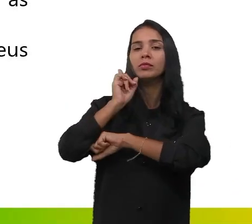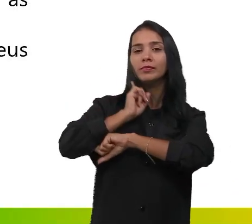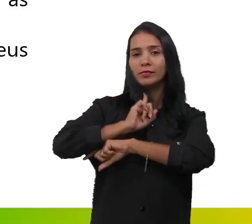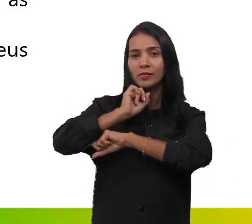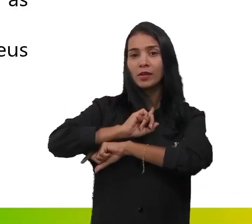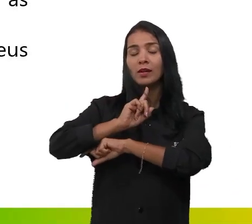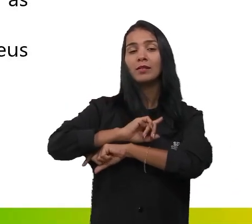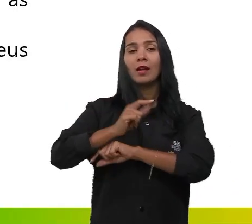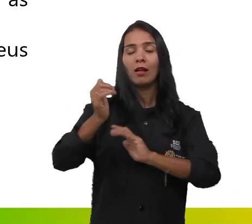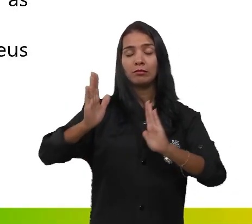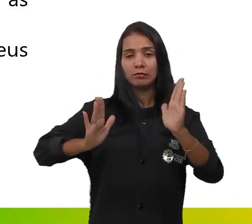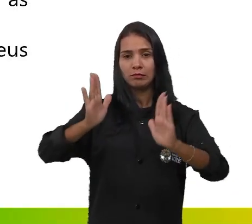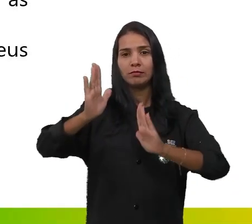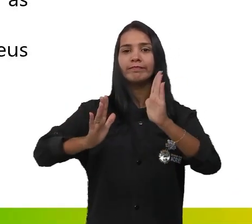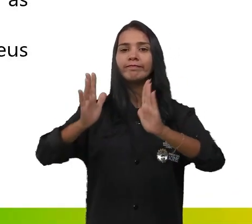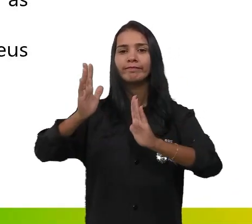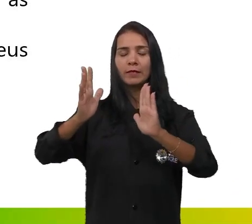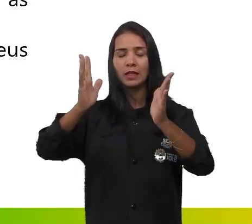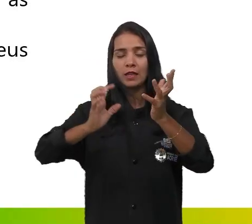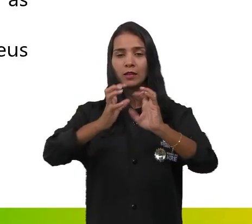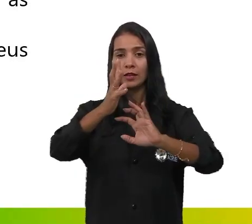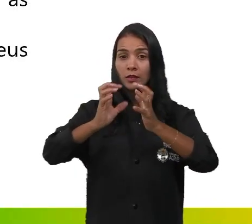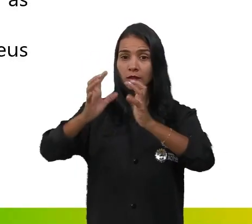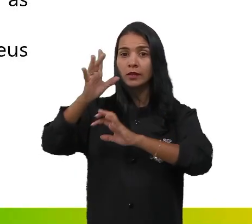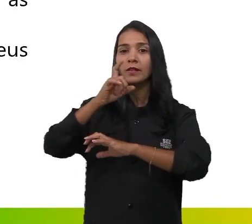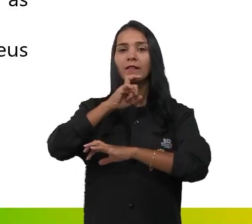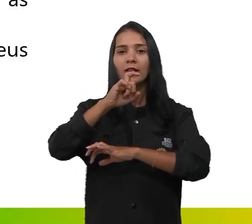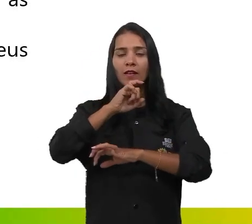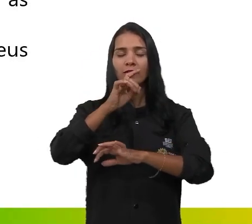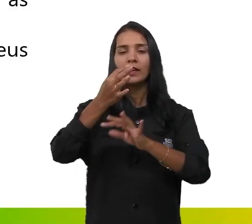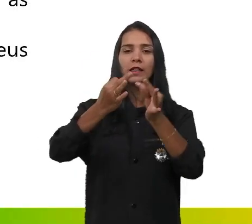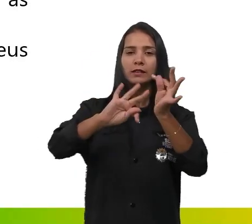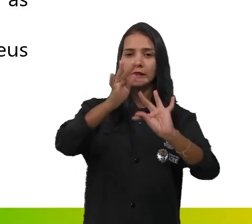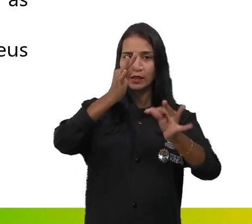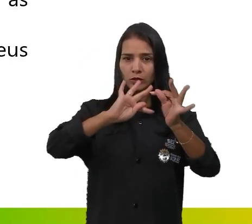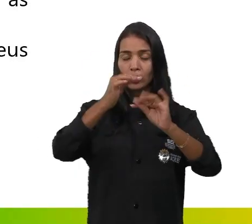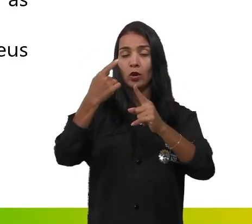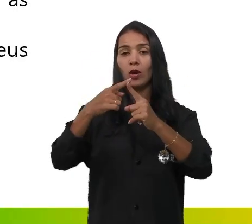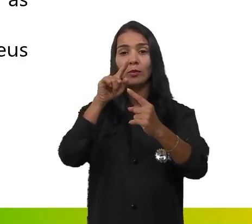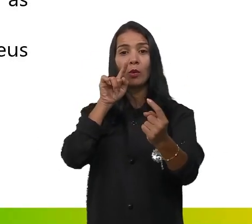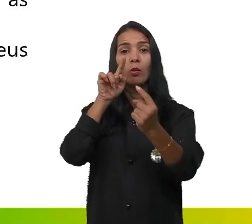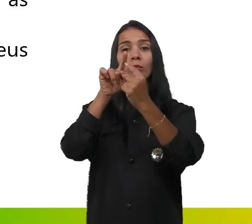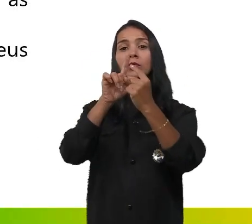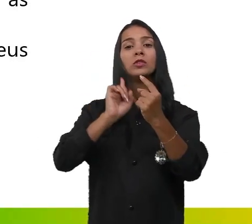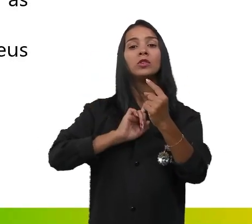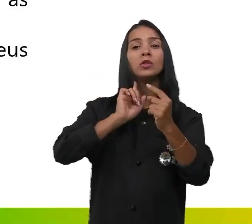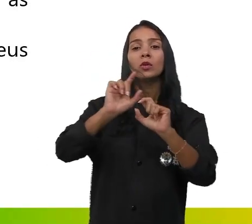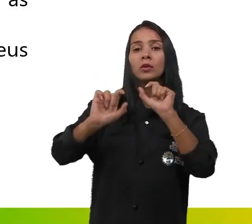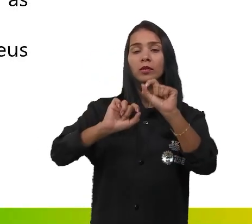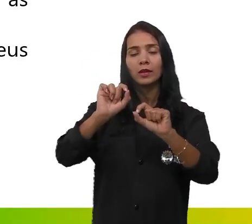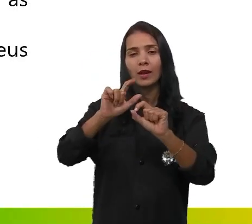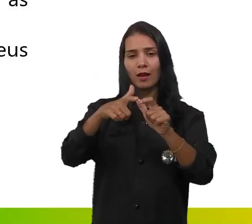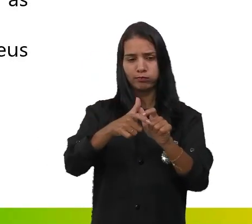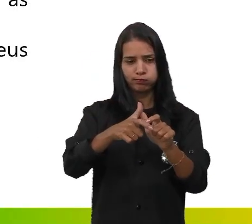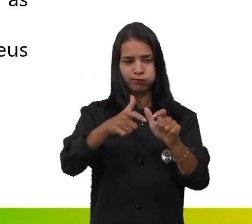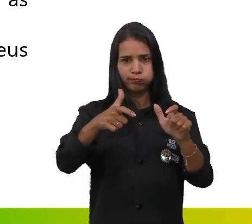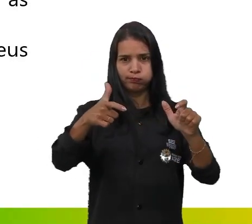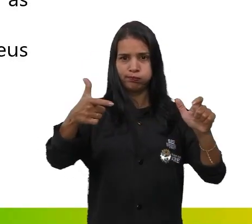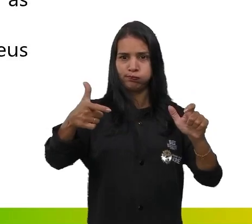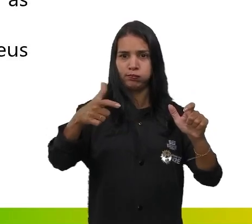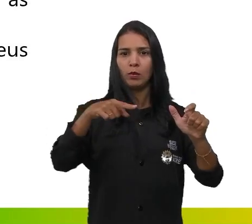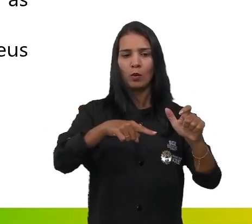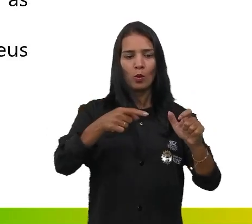Unidos durante esse período da Guerra Fria, porque a intenção dos Estados Unidos era justamente crescer esse bloco